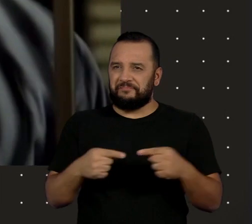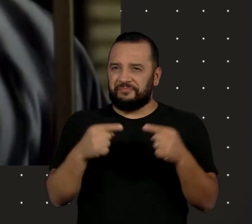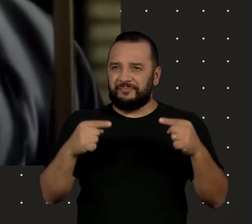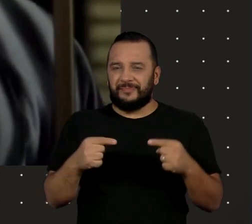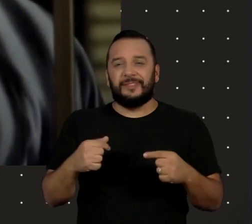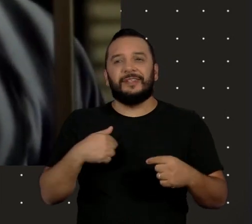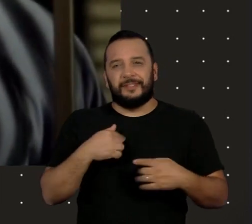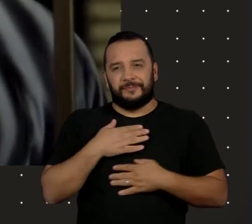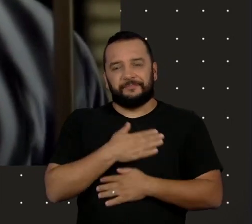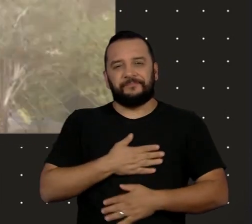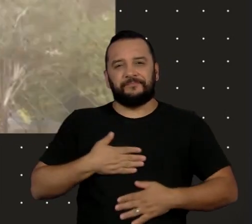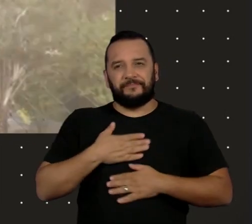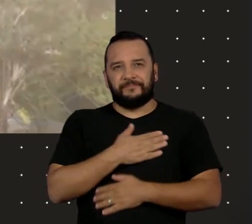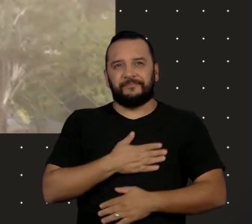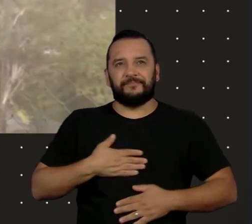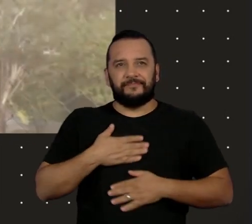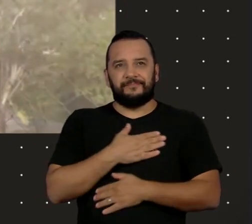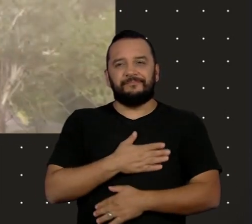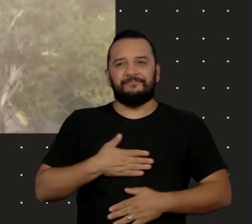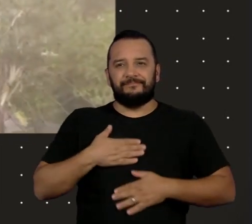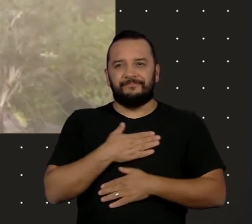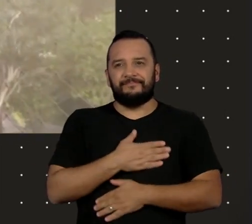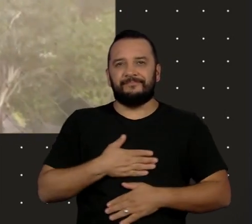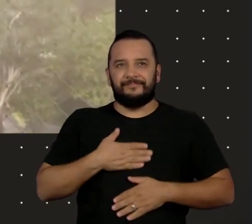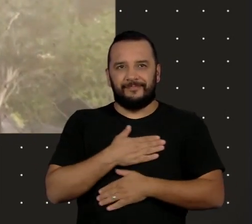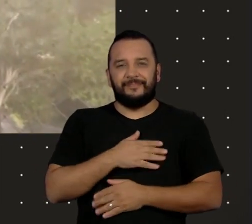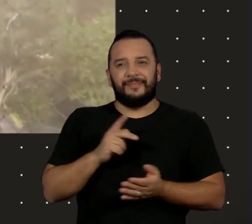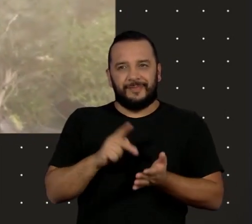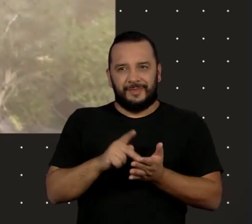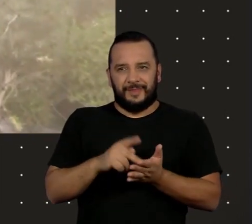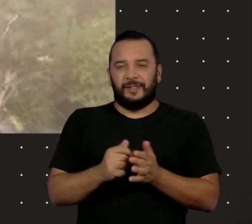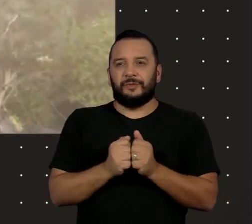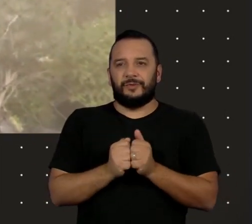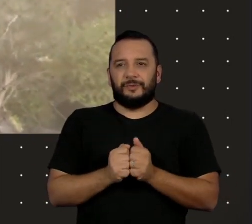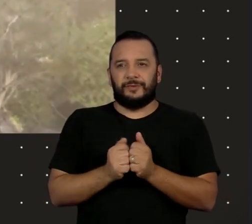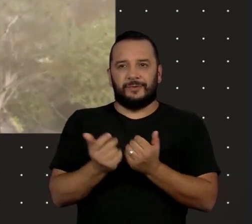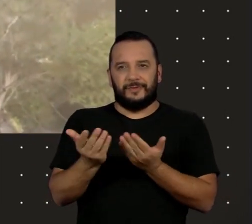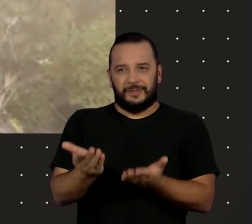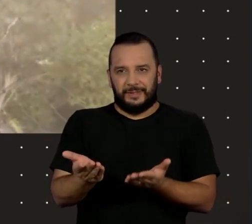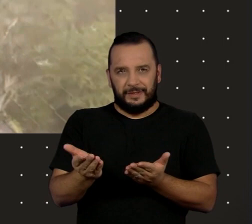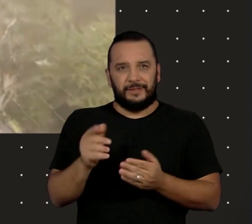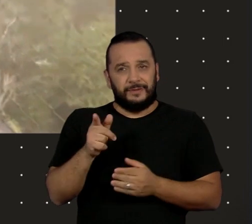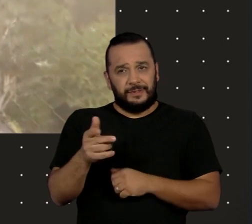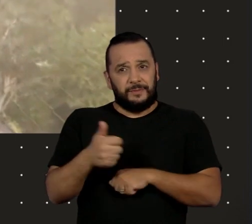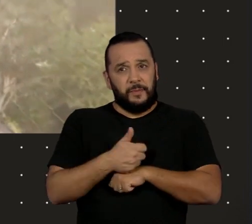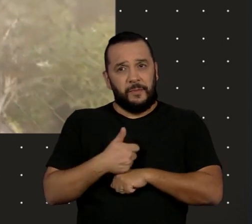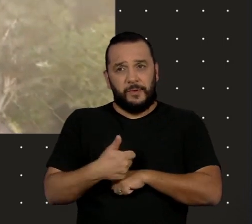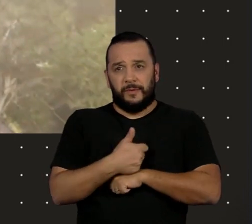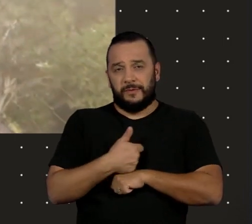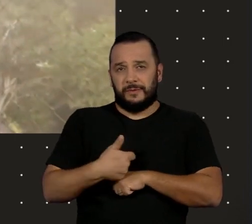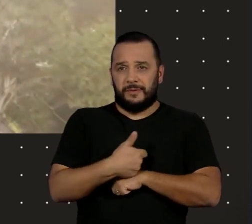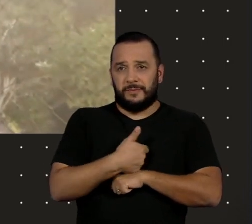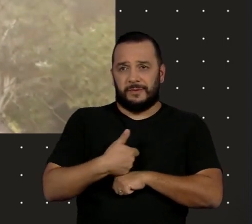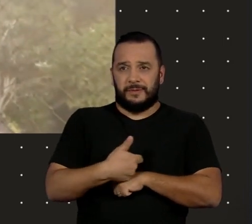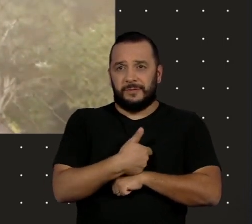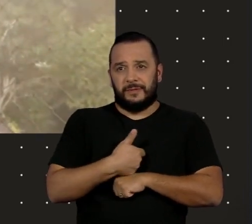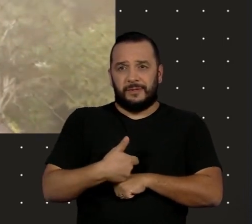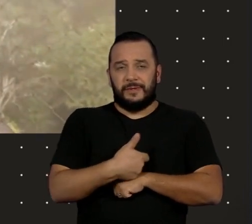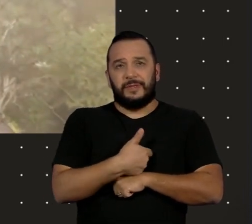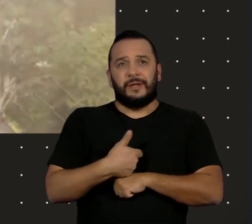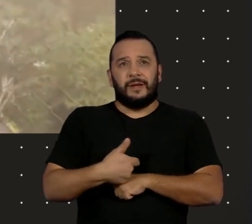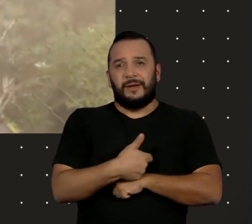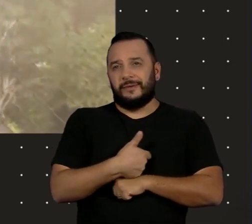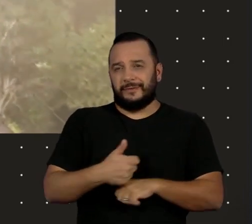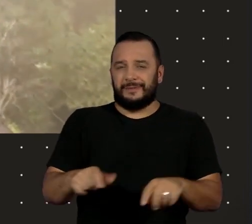muita satisfação de ter estado ao seu lado como profissional e